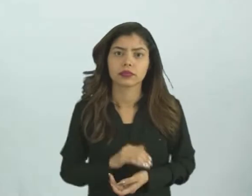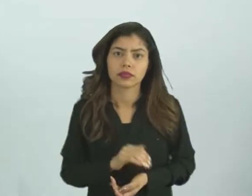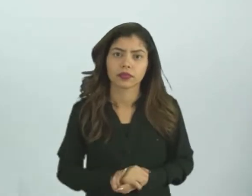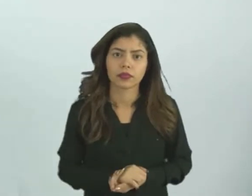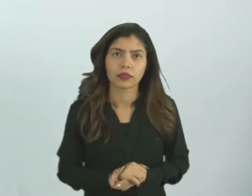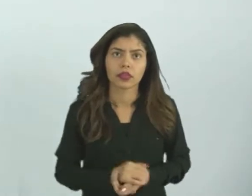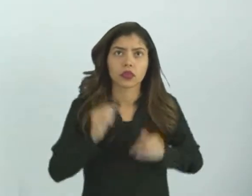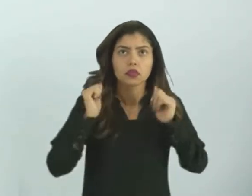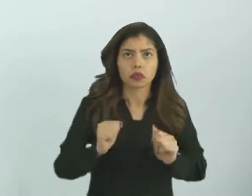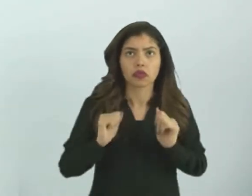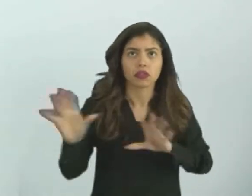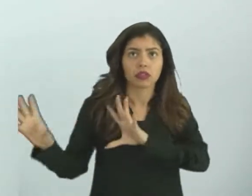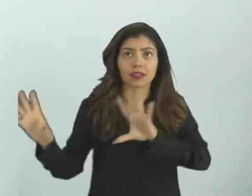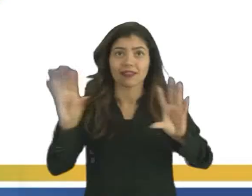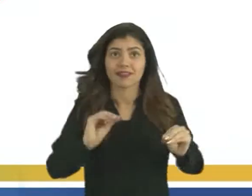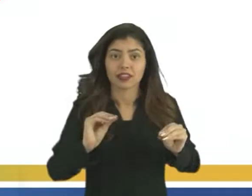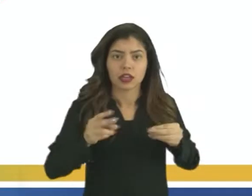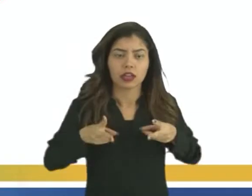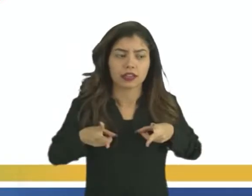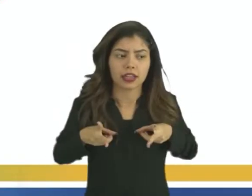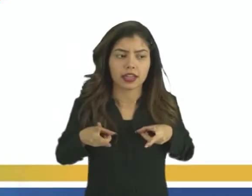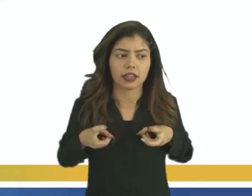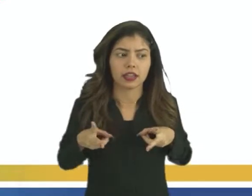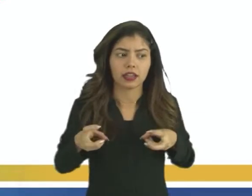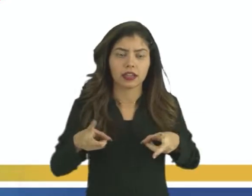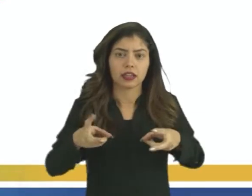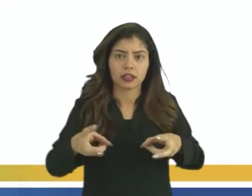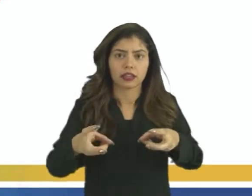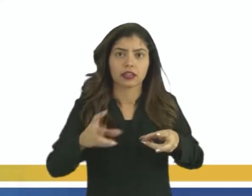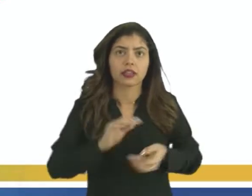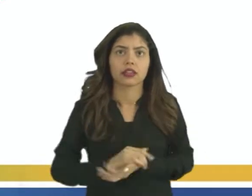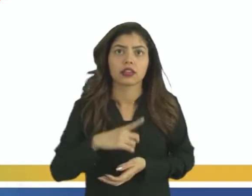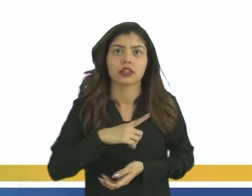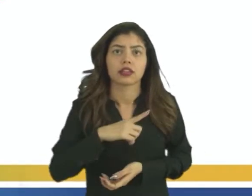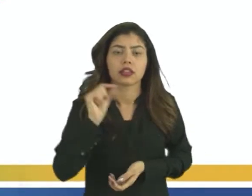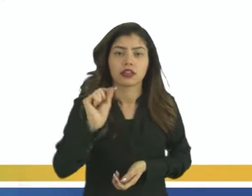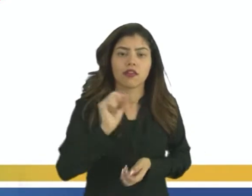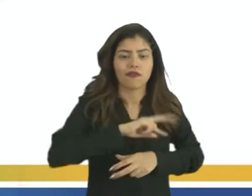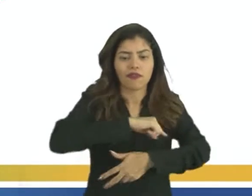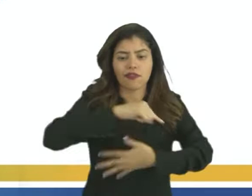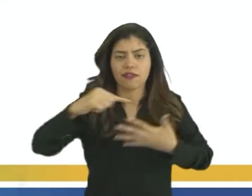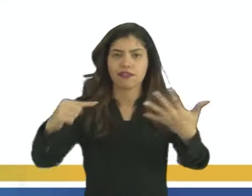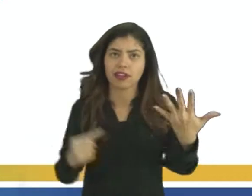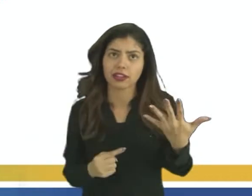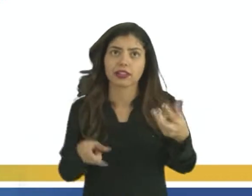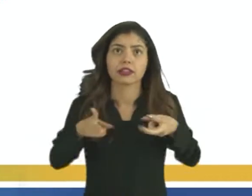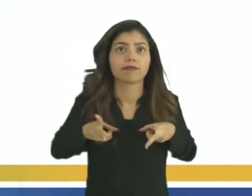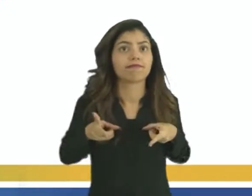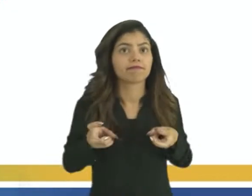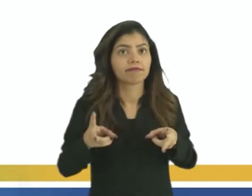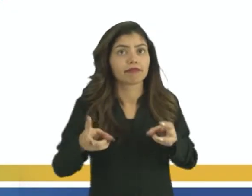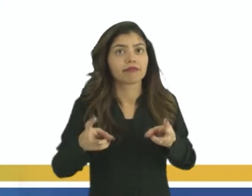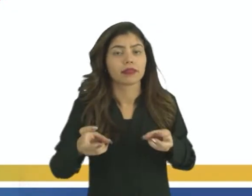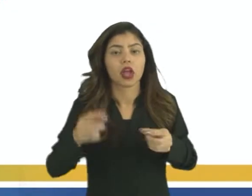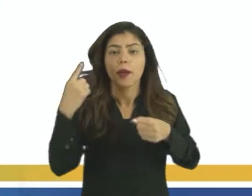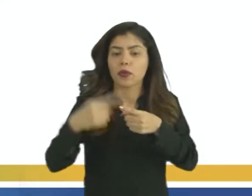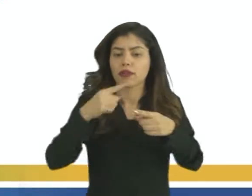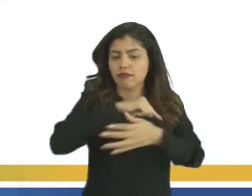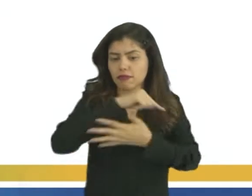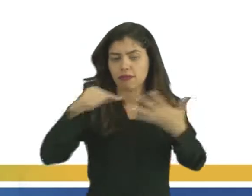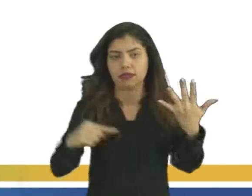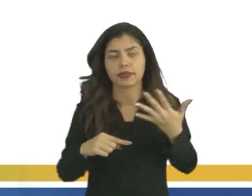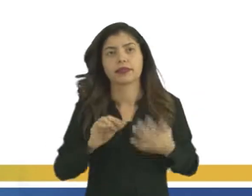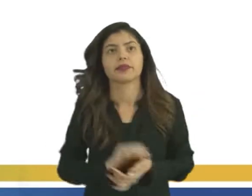idade, pode acarretar em cânceres, né? Em diversos tipos de câncer. Por isso que a gente colocou câncer, porque existem